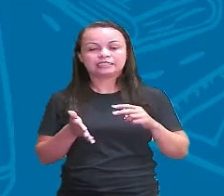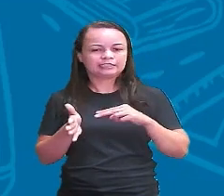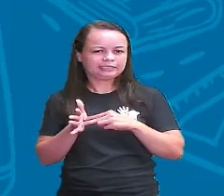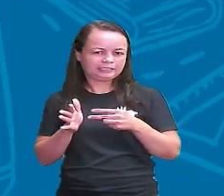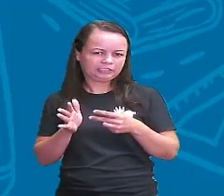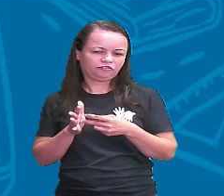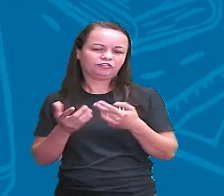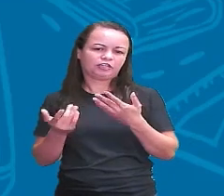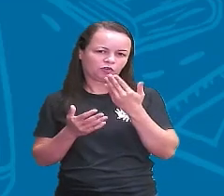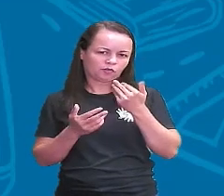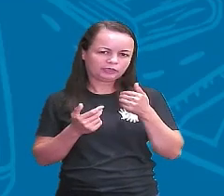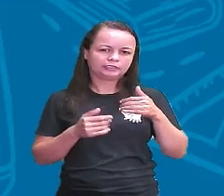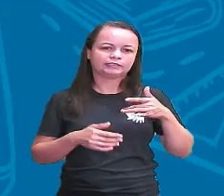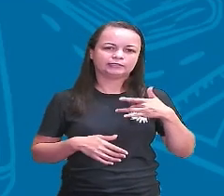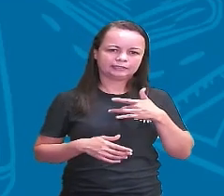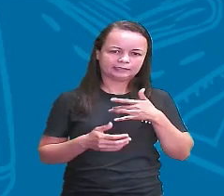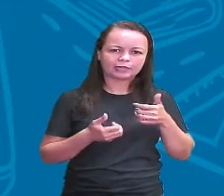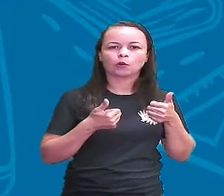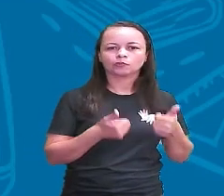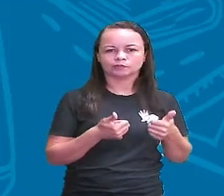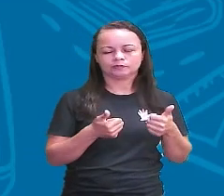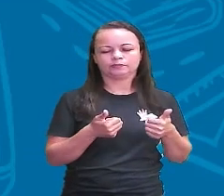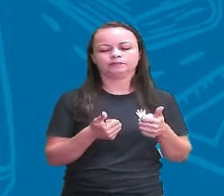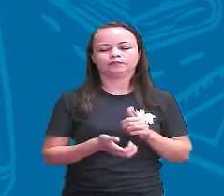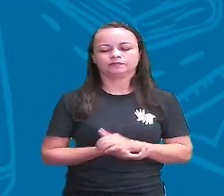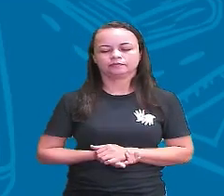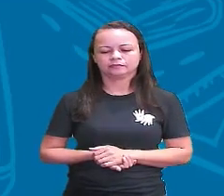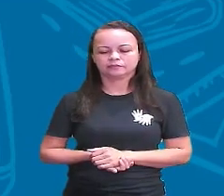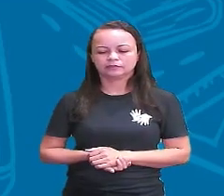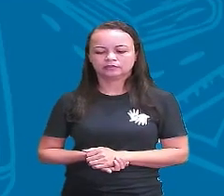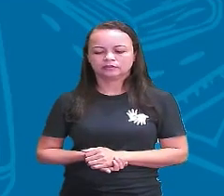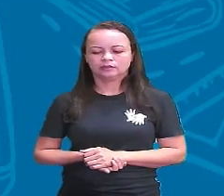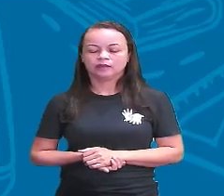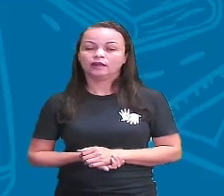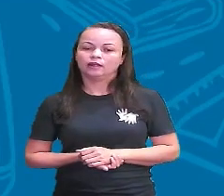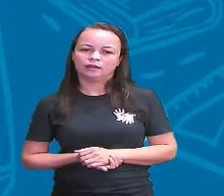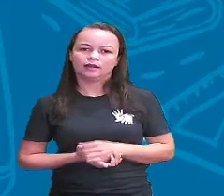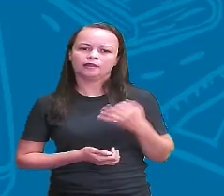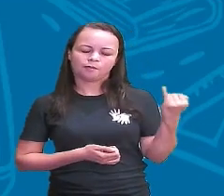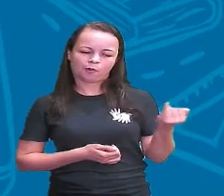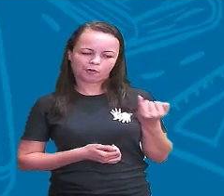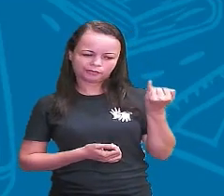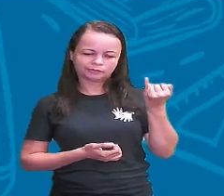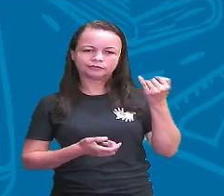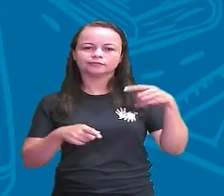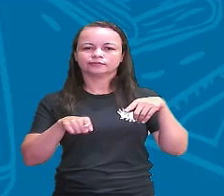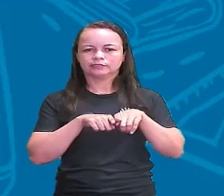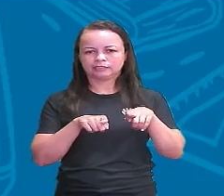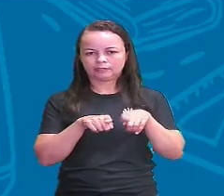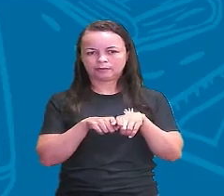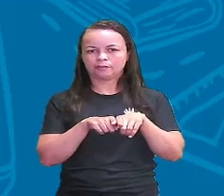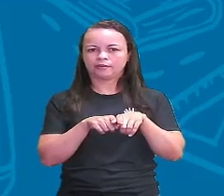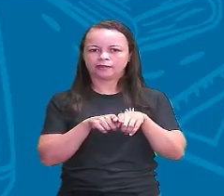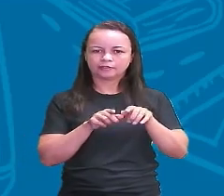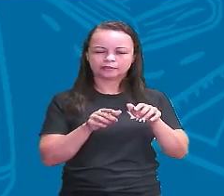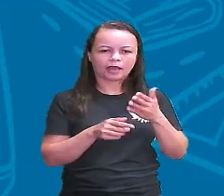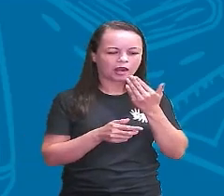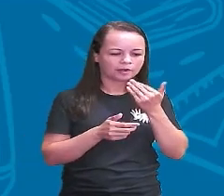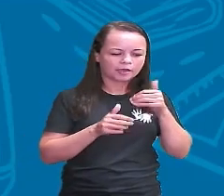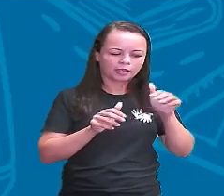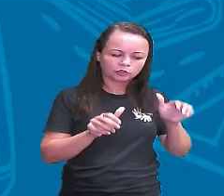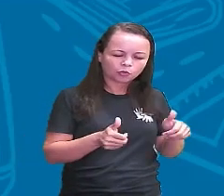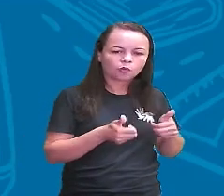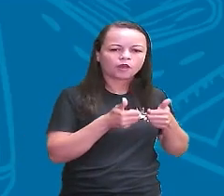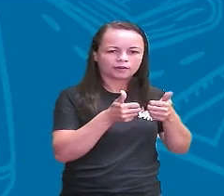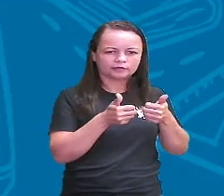significa se alimentar com alimentos saudáveis. Nós aprendemos a respeito da importância da qualidade do que a